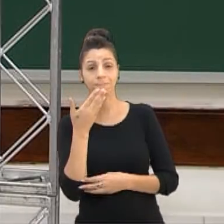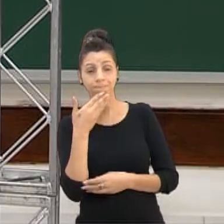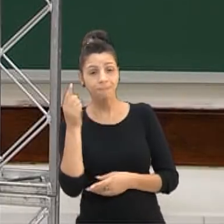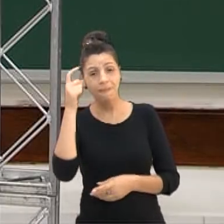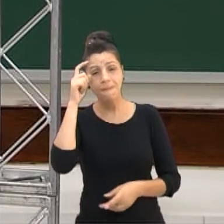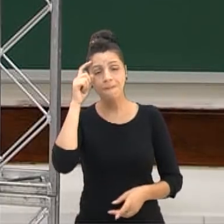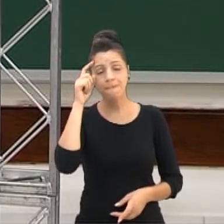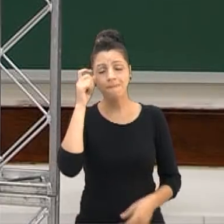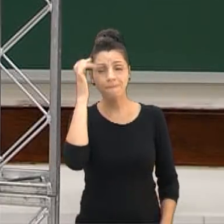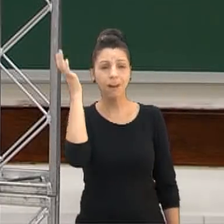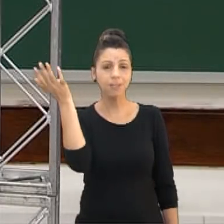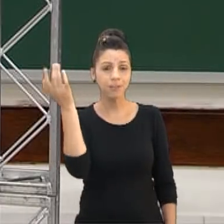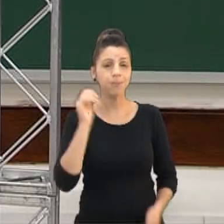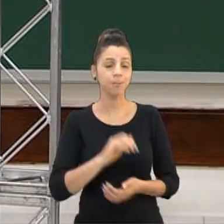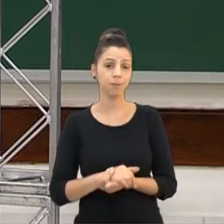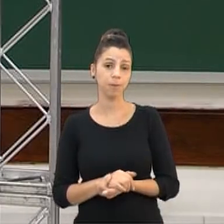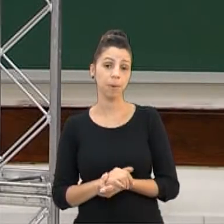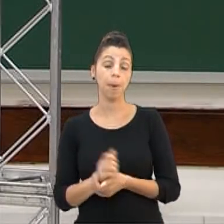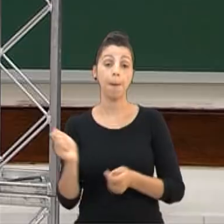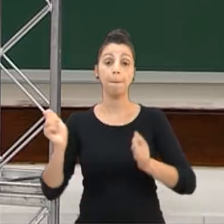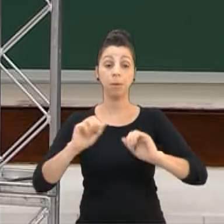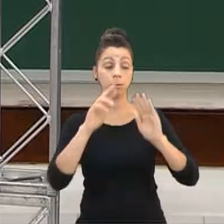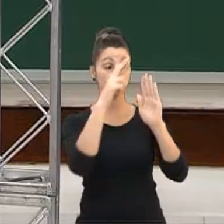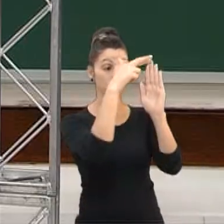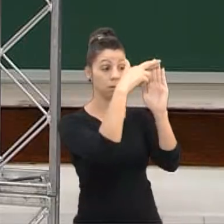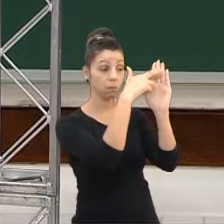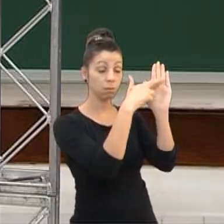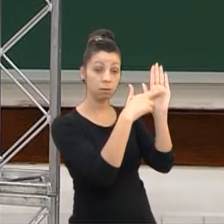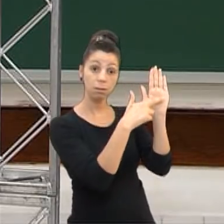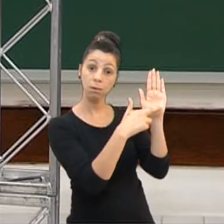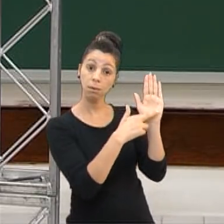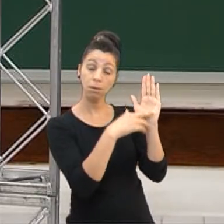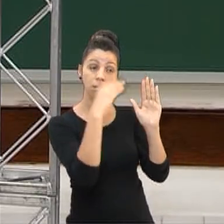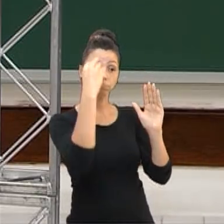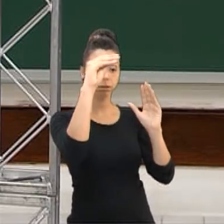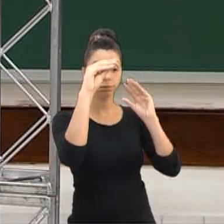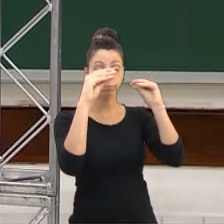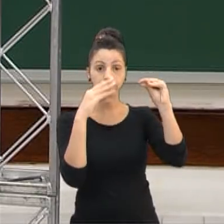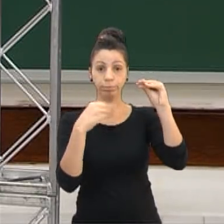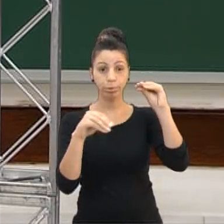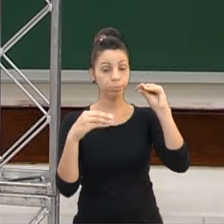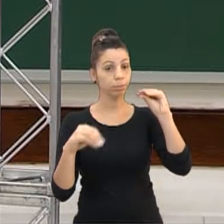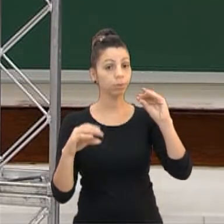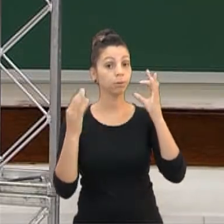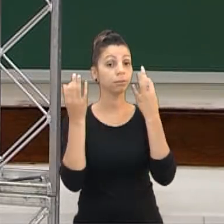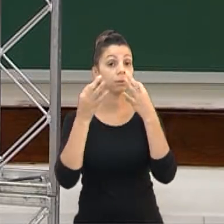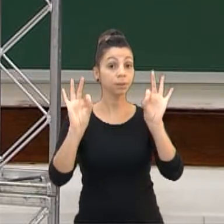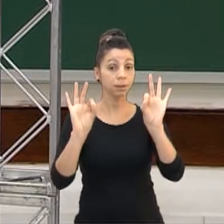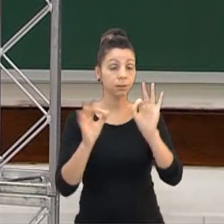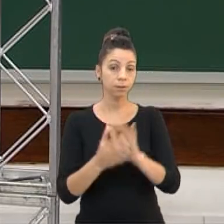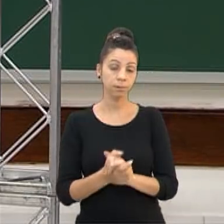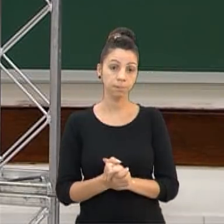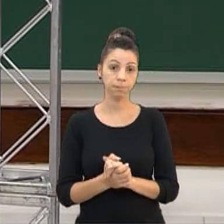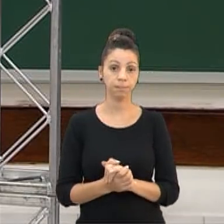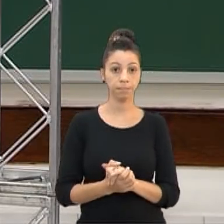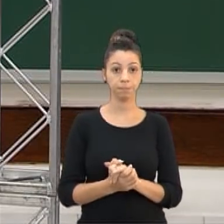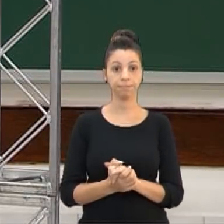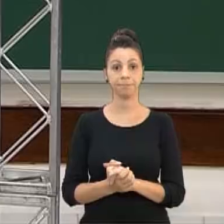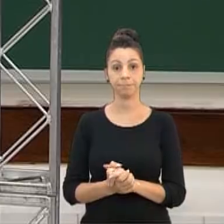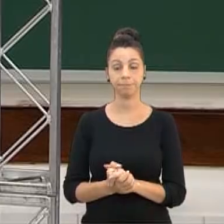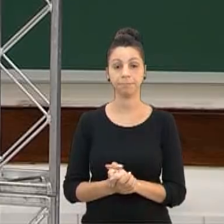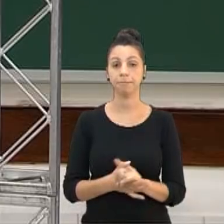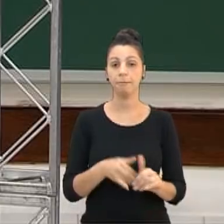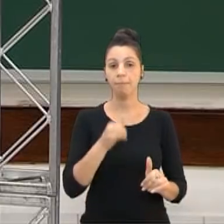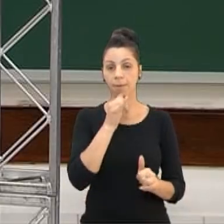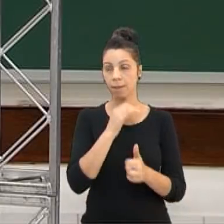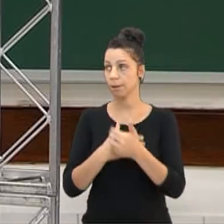precisa colocar, respectivamente, os segmentos em seus locais. Tá ok? Nesse exemplo.